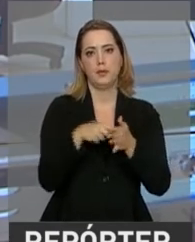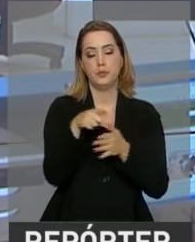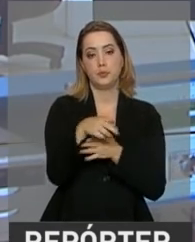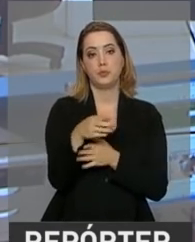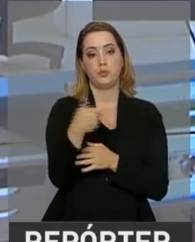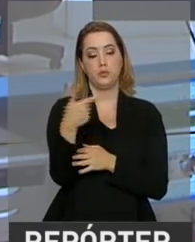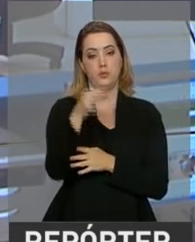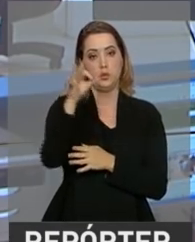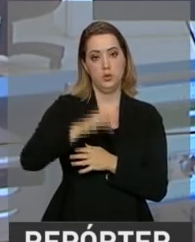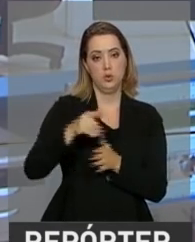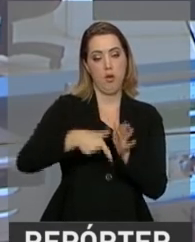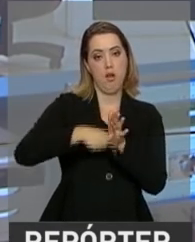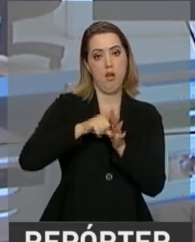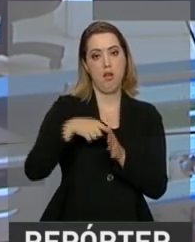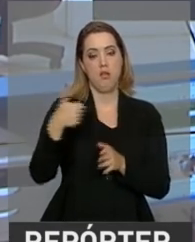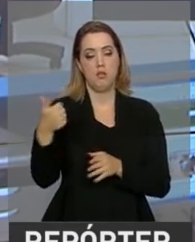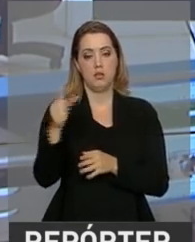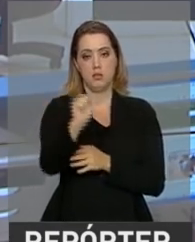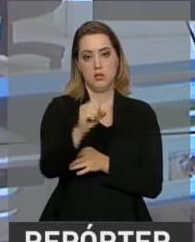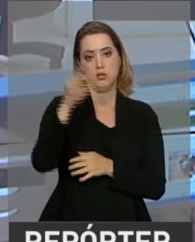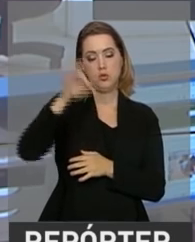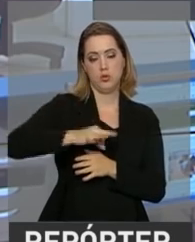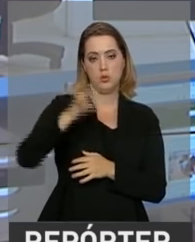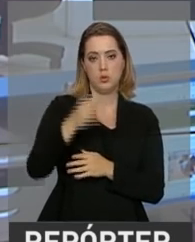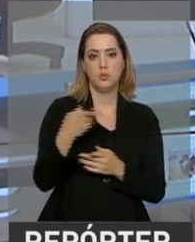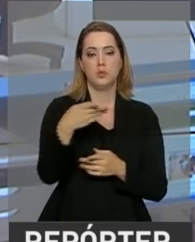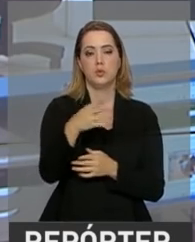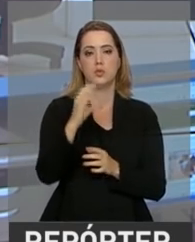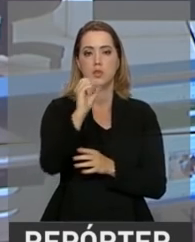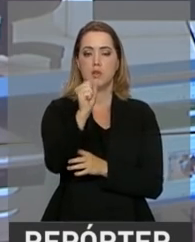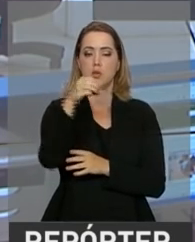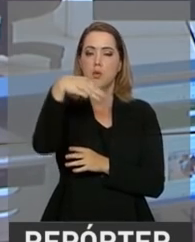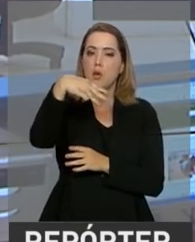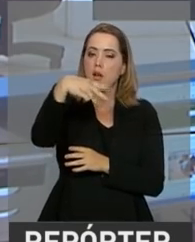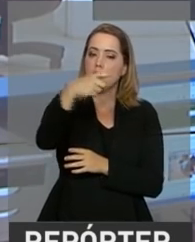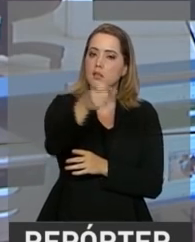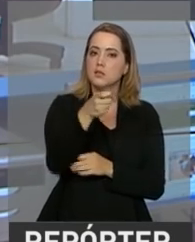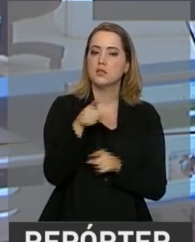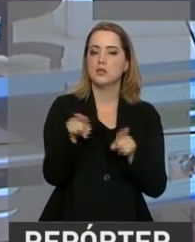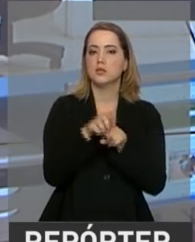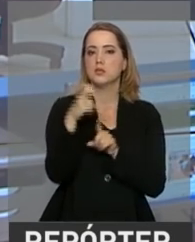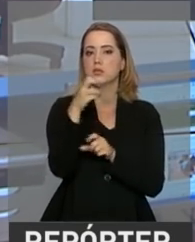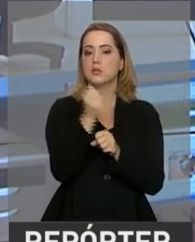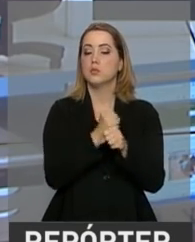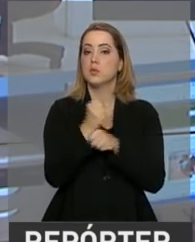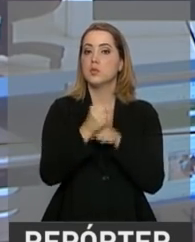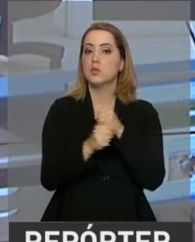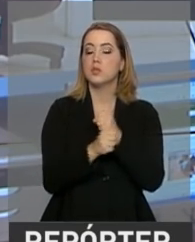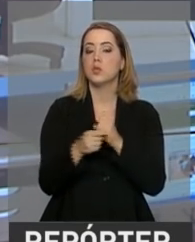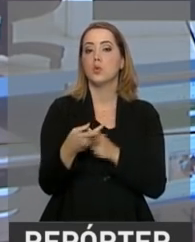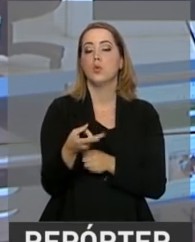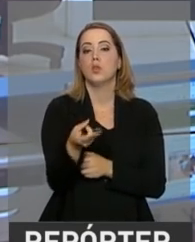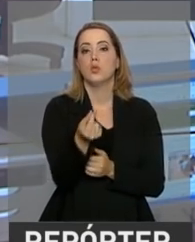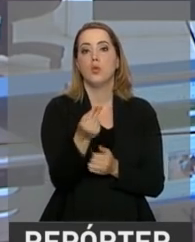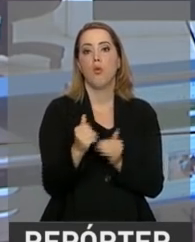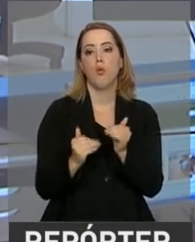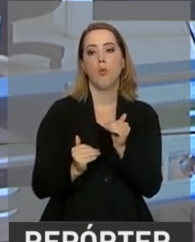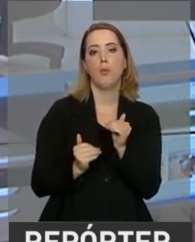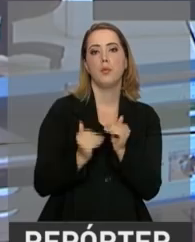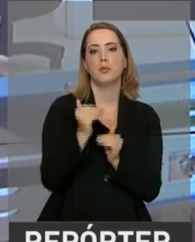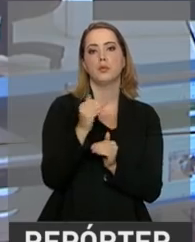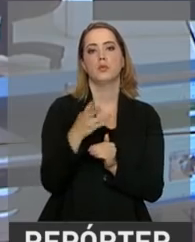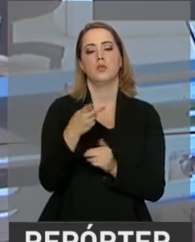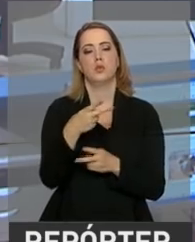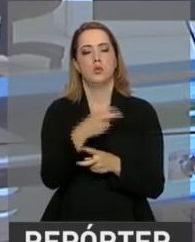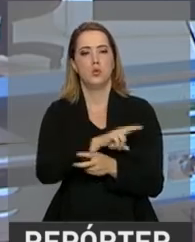podia chegar até 18%. A Câmara de Comércio Exterior também prorrogou por mais 5 anos uma tarifa extra na importação de produtos